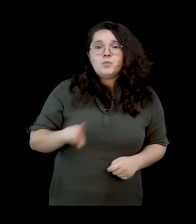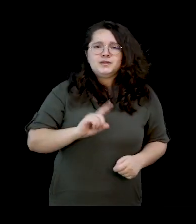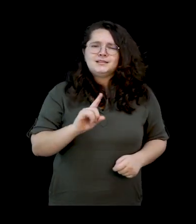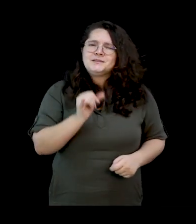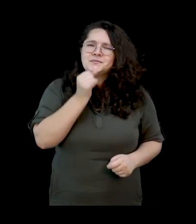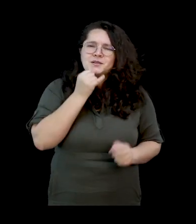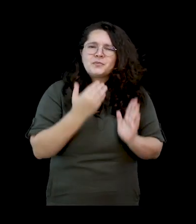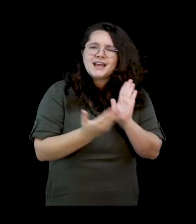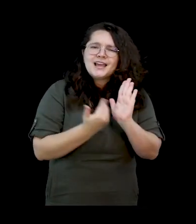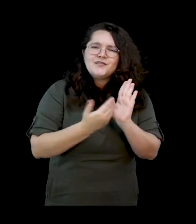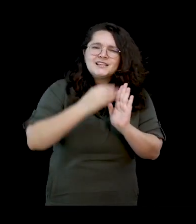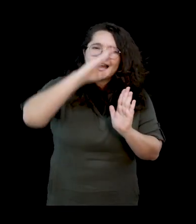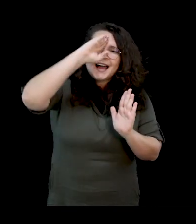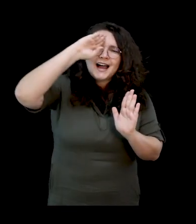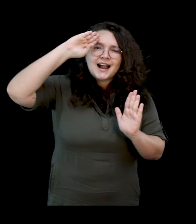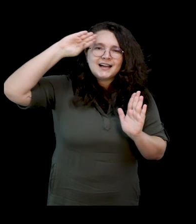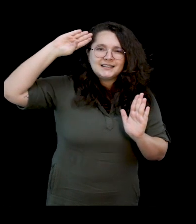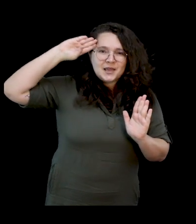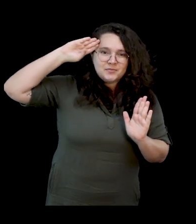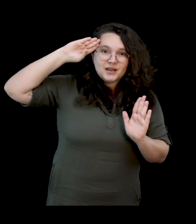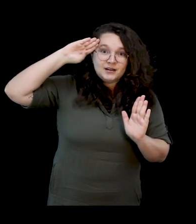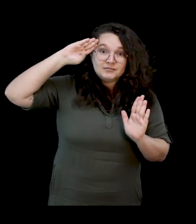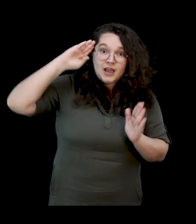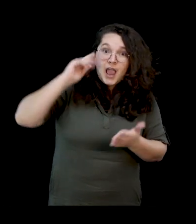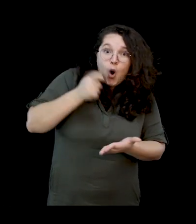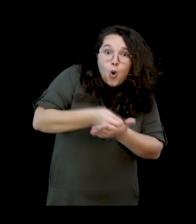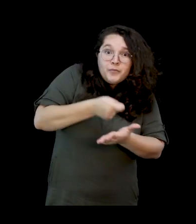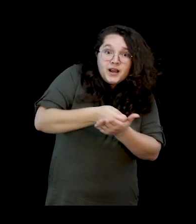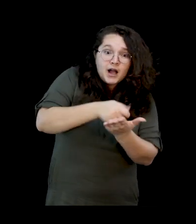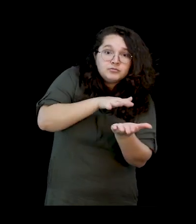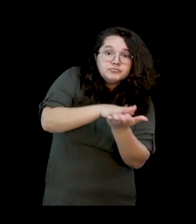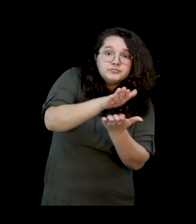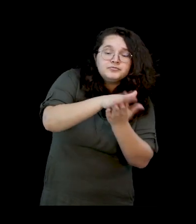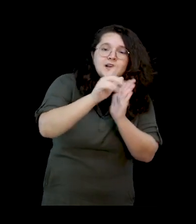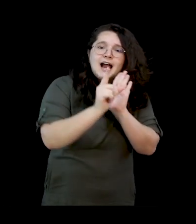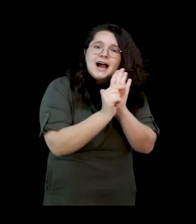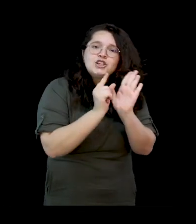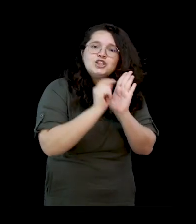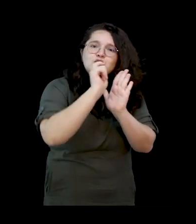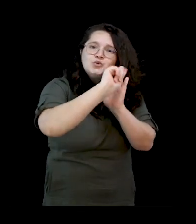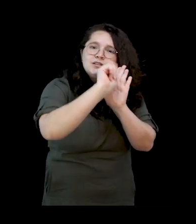revistas acadêmicas, nas quais você é obrigado a publicar um artigo, seja